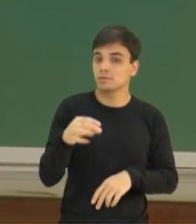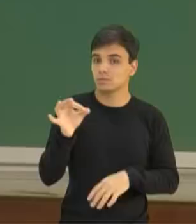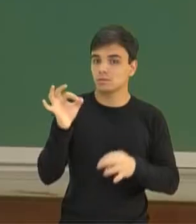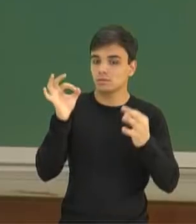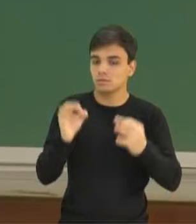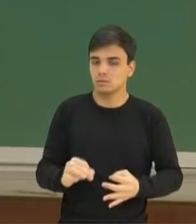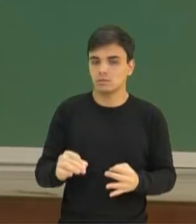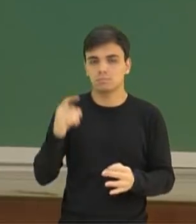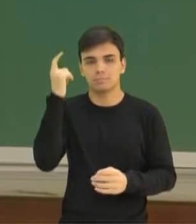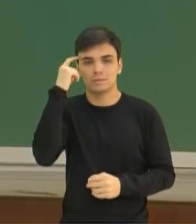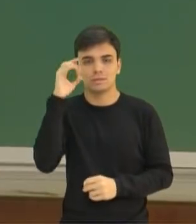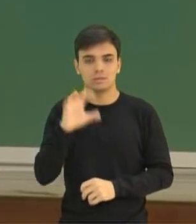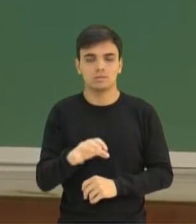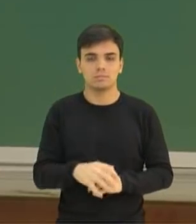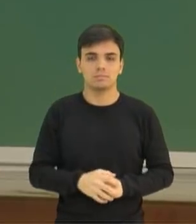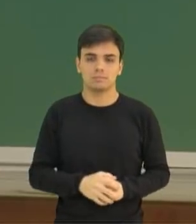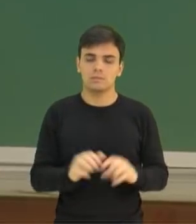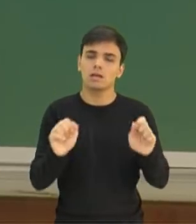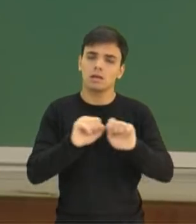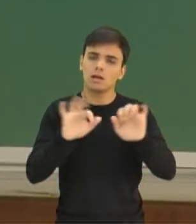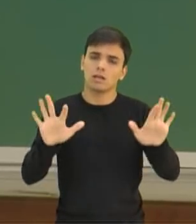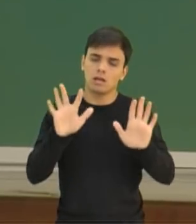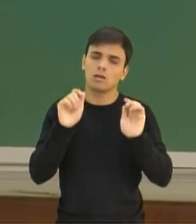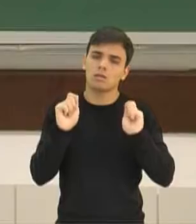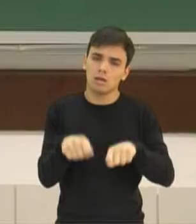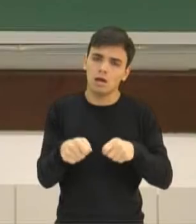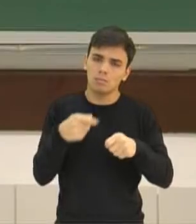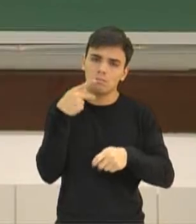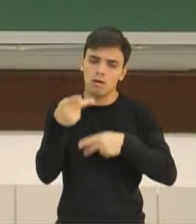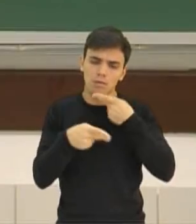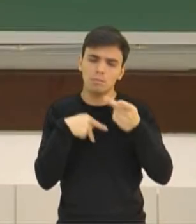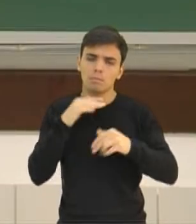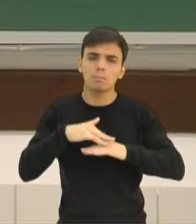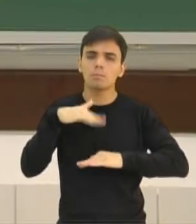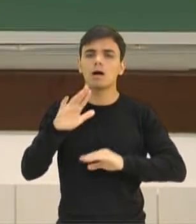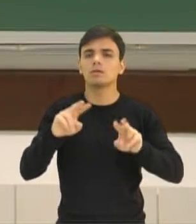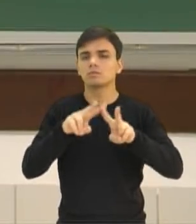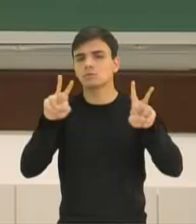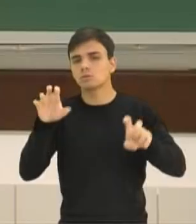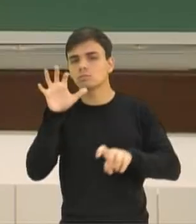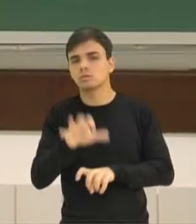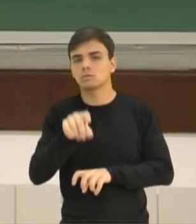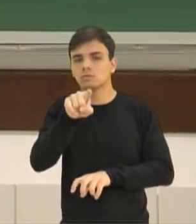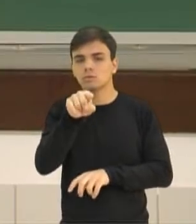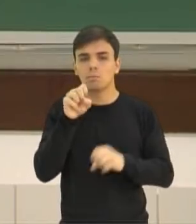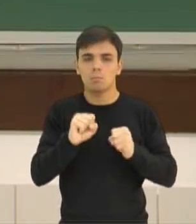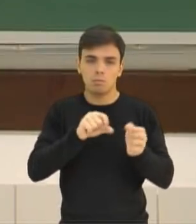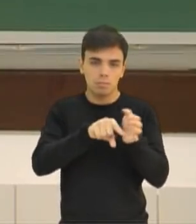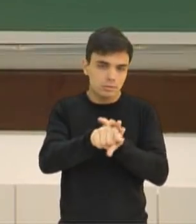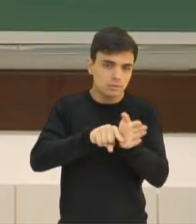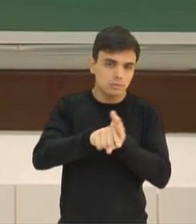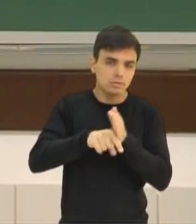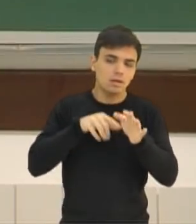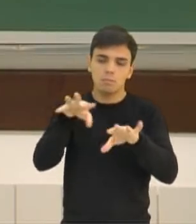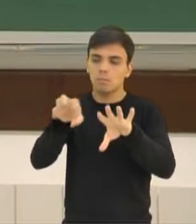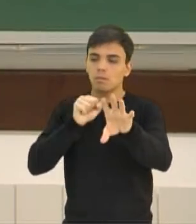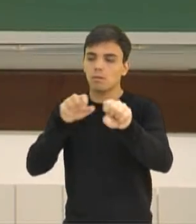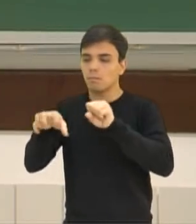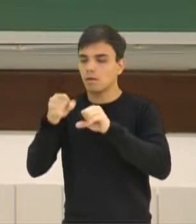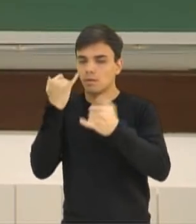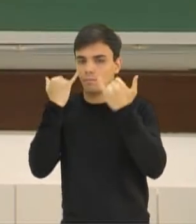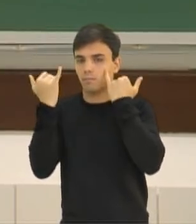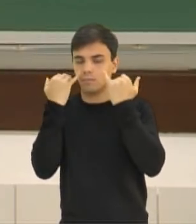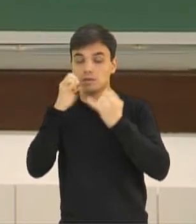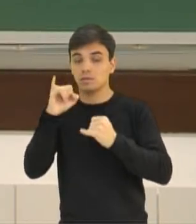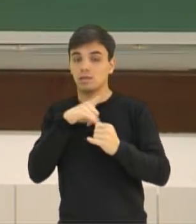nesse sentido, certo? Claro que a gente poderia falar muito mais sobre isso, mas pesquisem, busquem informações. Se tiverem